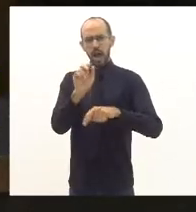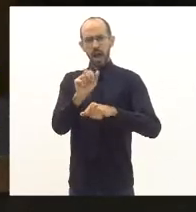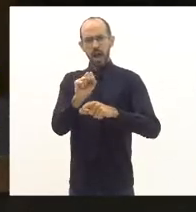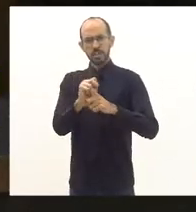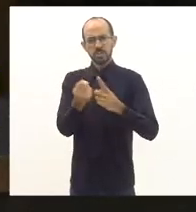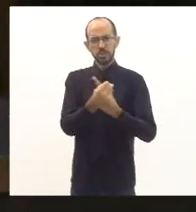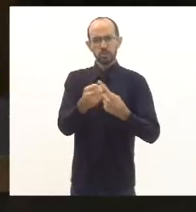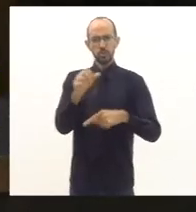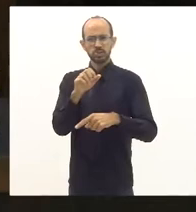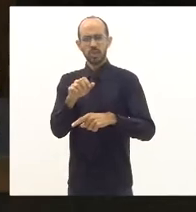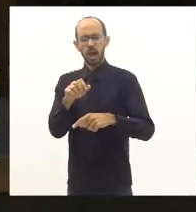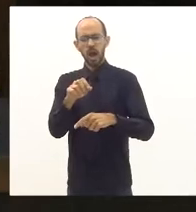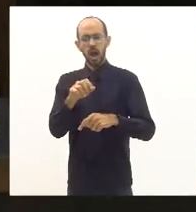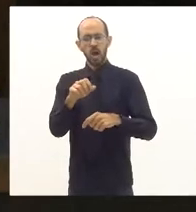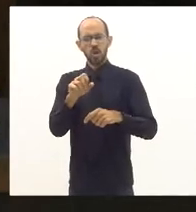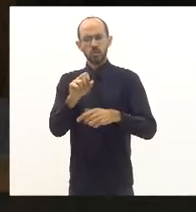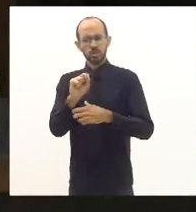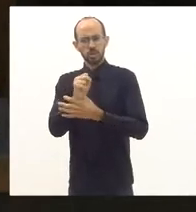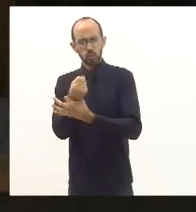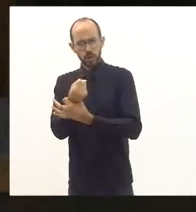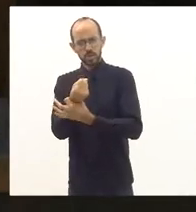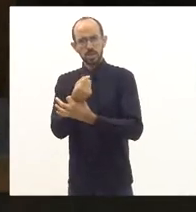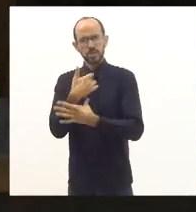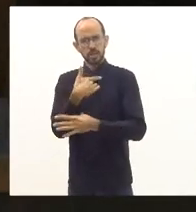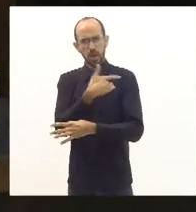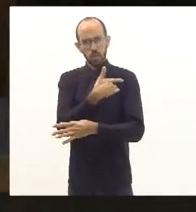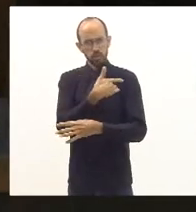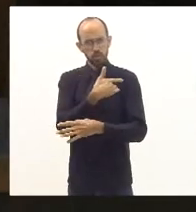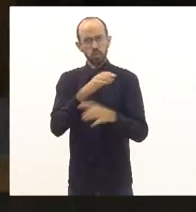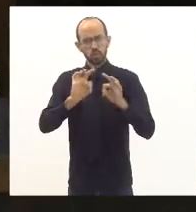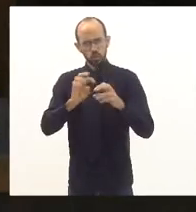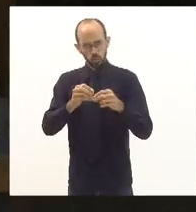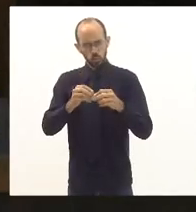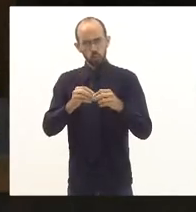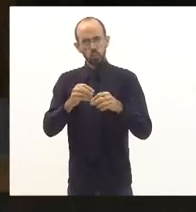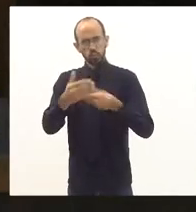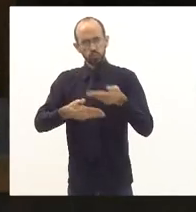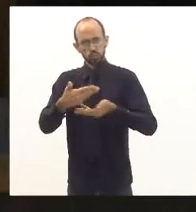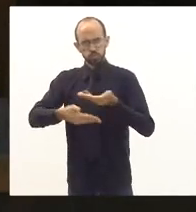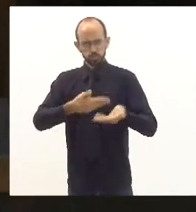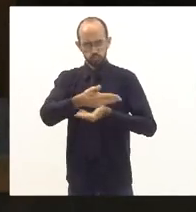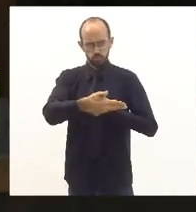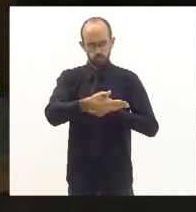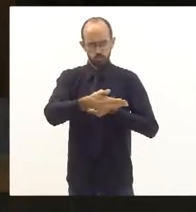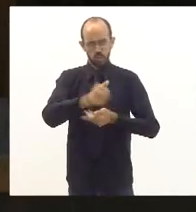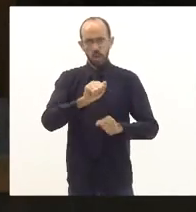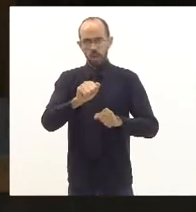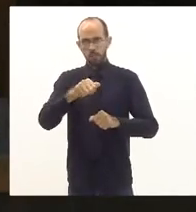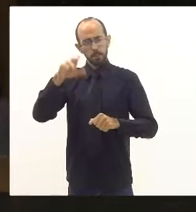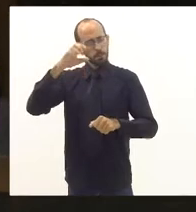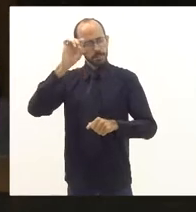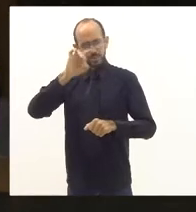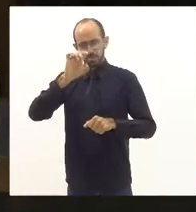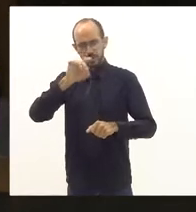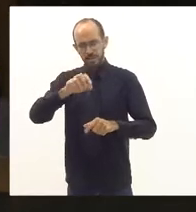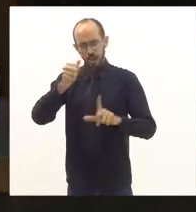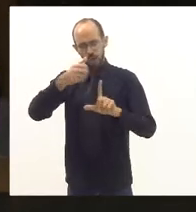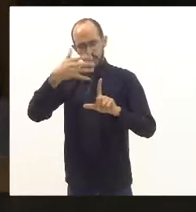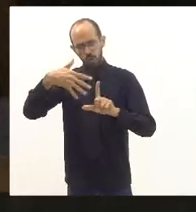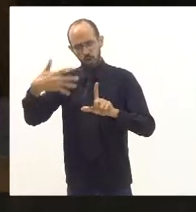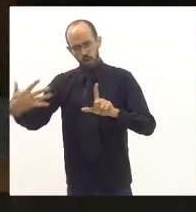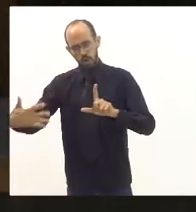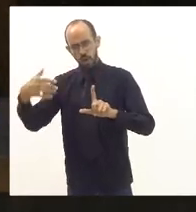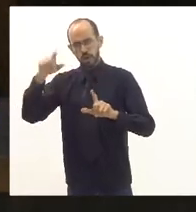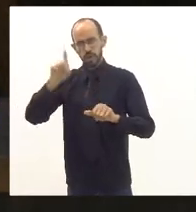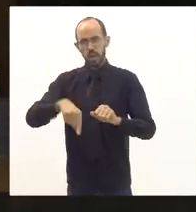educação, segurança, saúde, né? E em se tratando especificamente da população LGBT, que é, né, o nosso